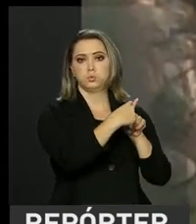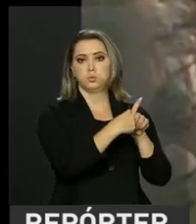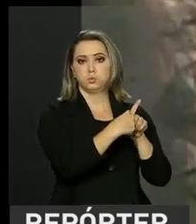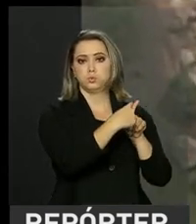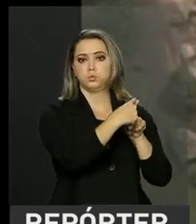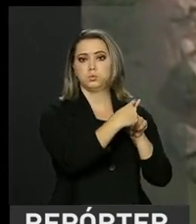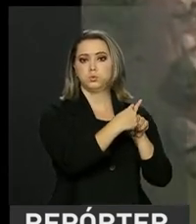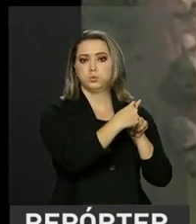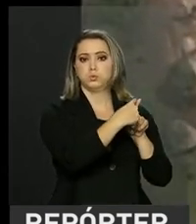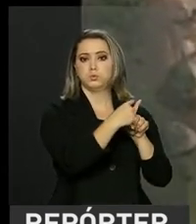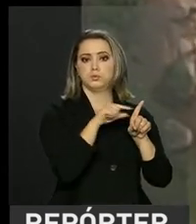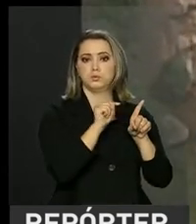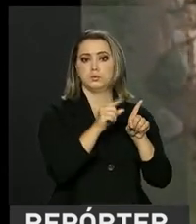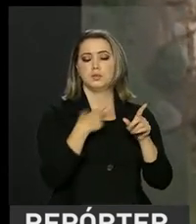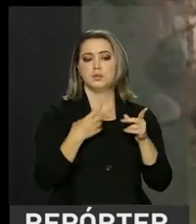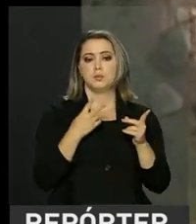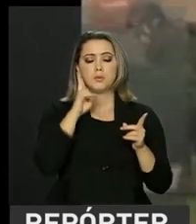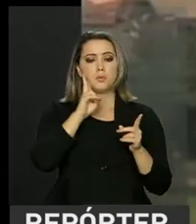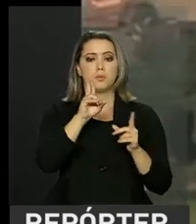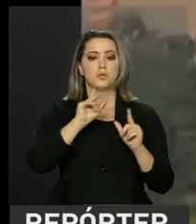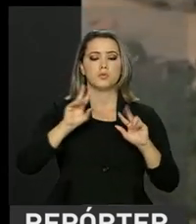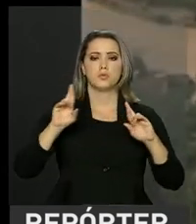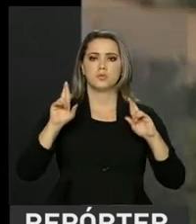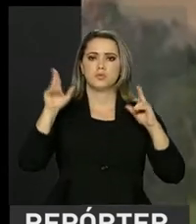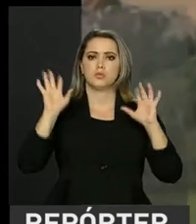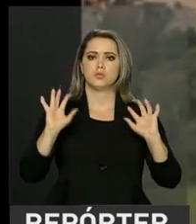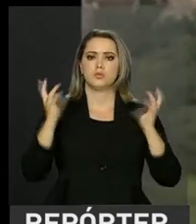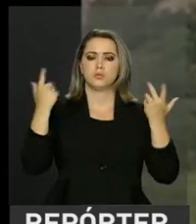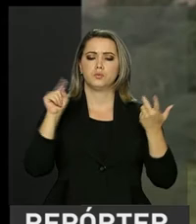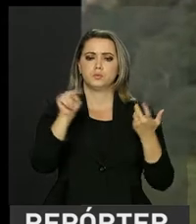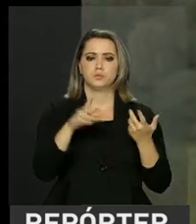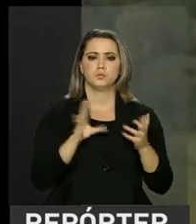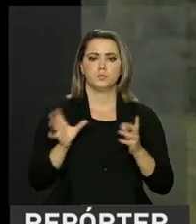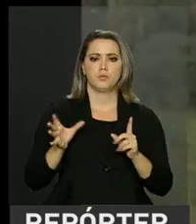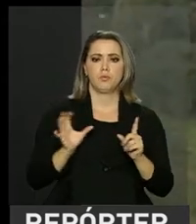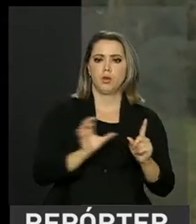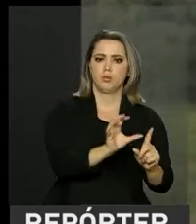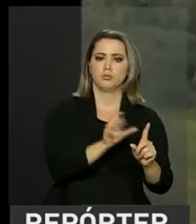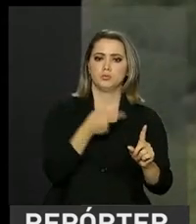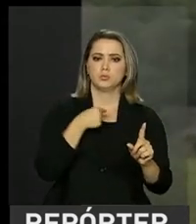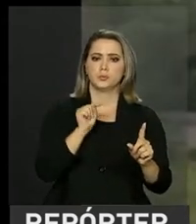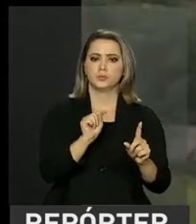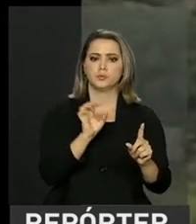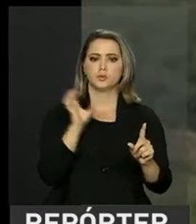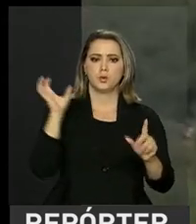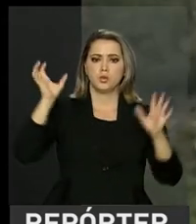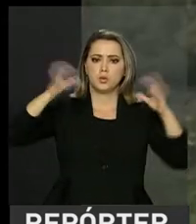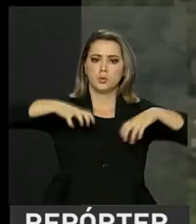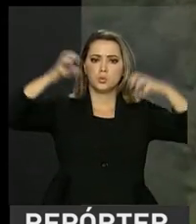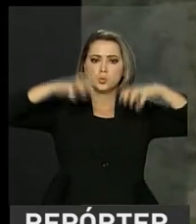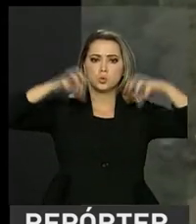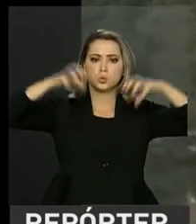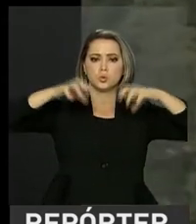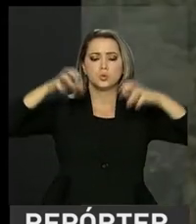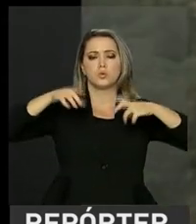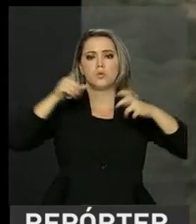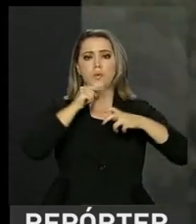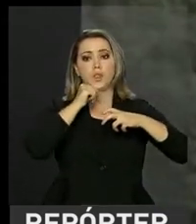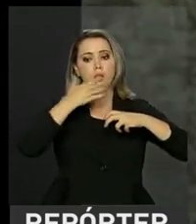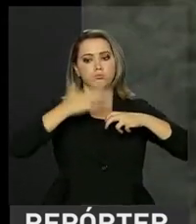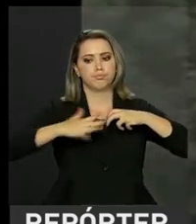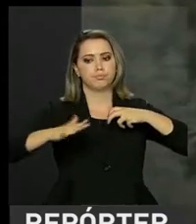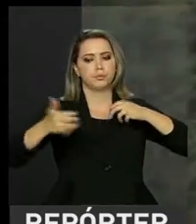resultado das mudanças climáticas a intensificação por exemplo de fortes chuvas no litoral brasileiro